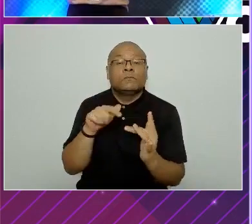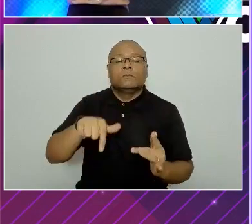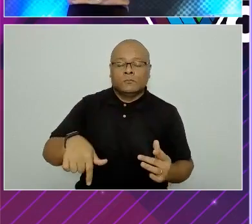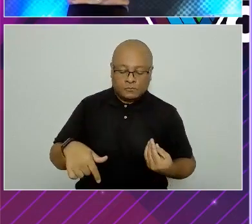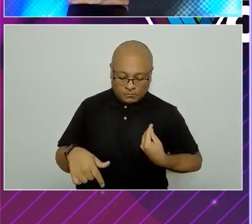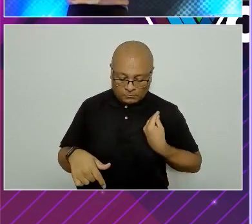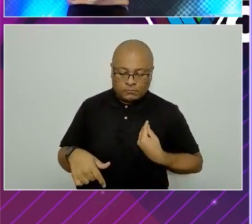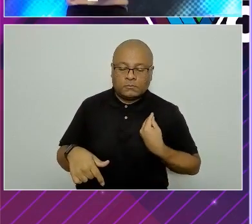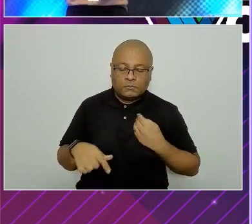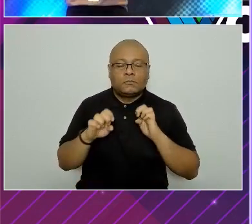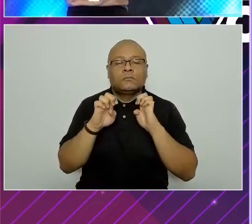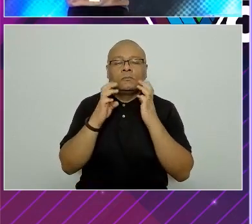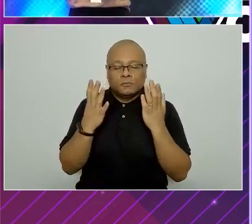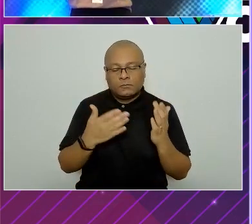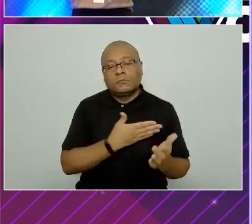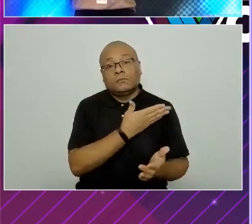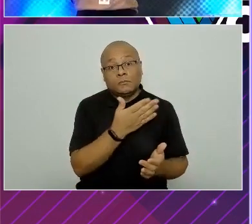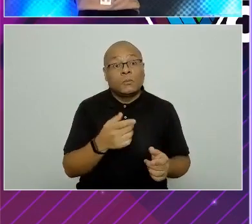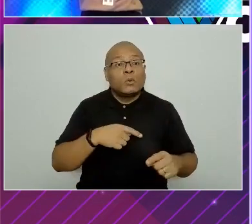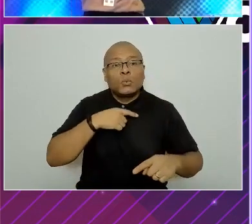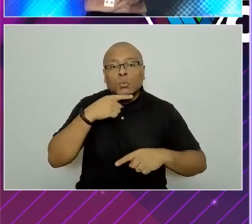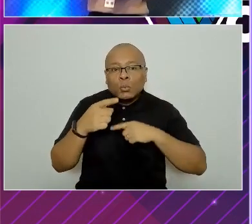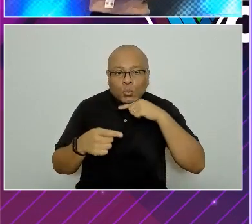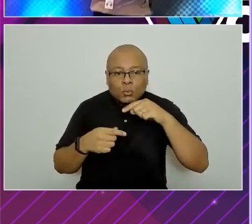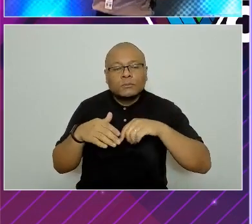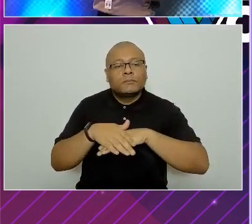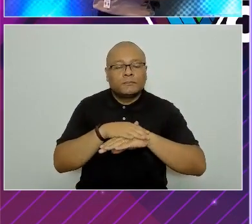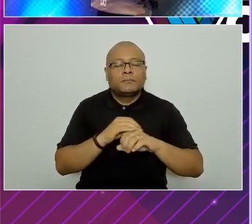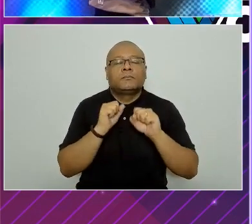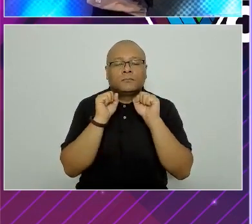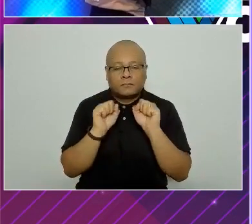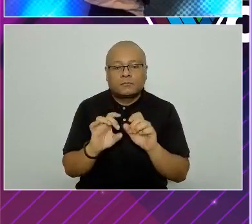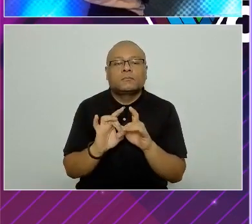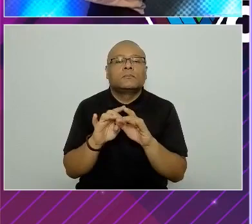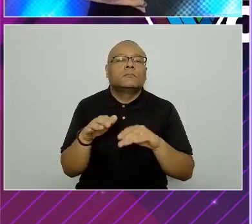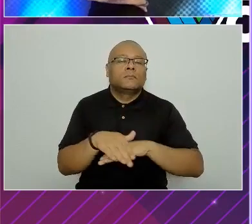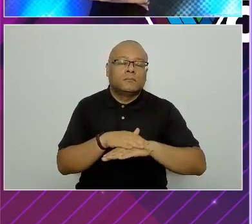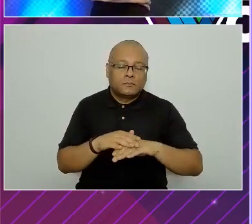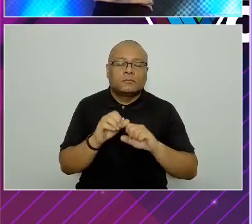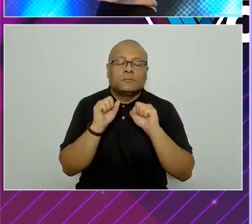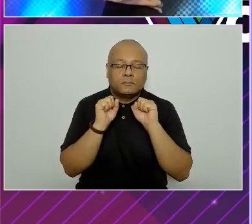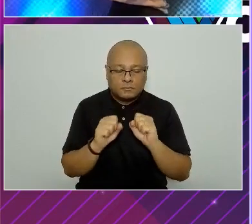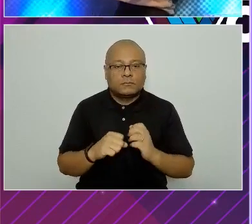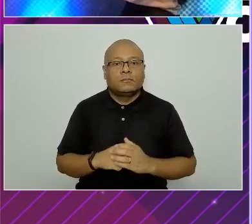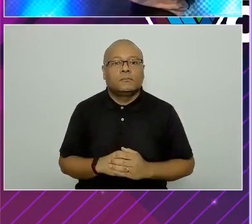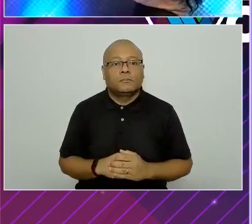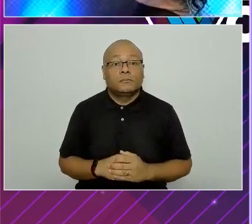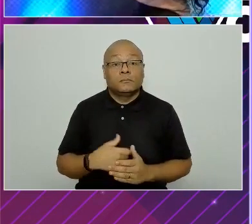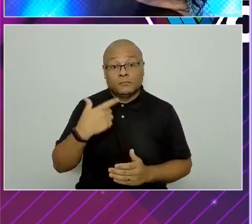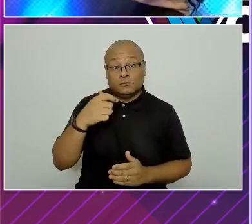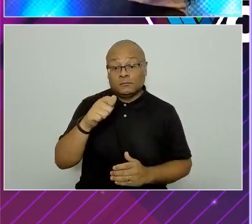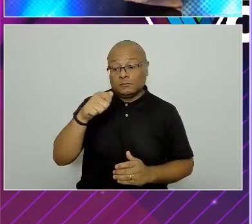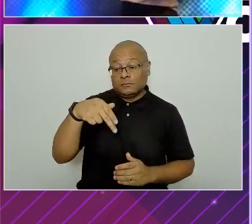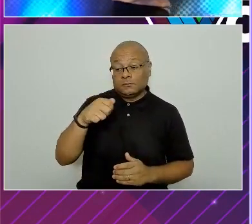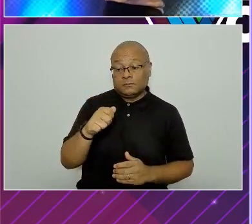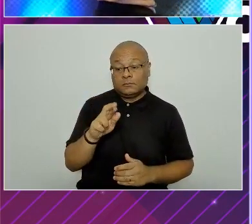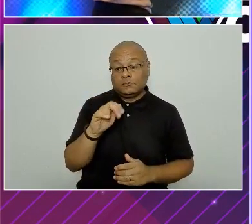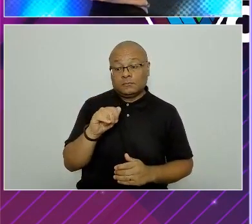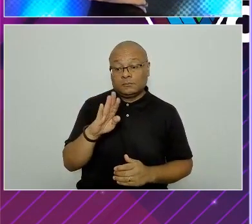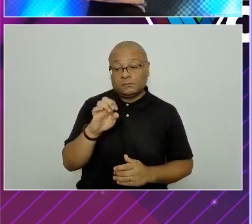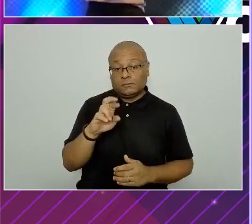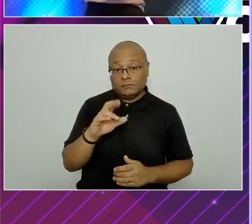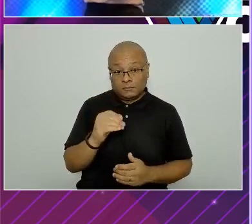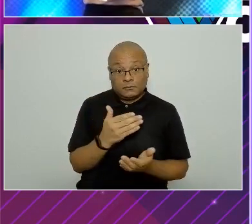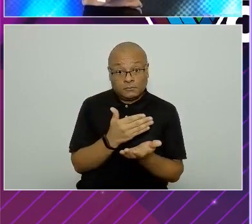do evento, então, quem tiver dúvidas, por favor, fique à vontade para conversar comigo posteriormente. Mas eu sou Ana Ribeiro, eu comecei minha